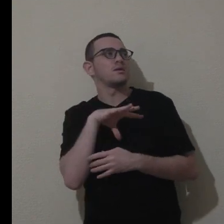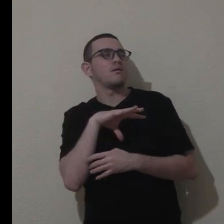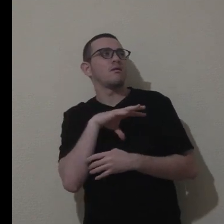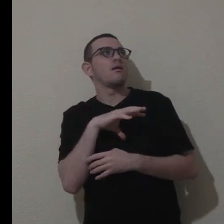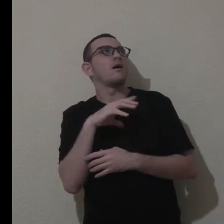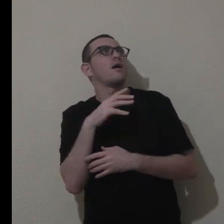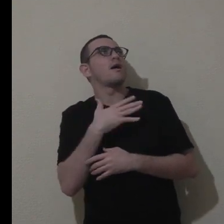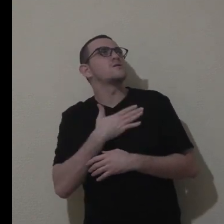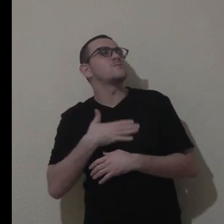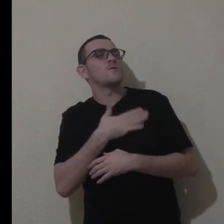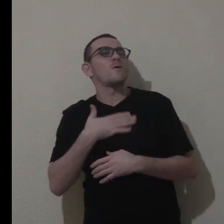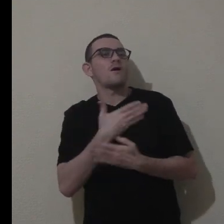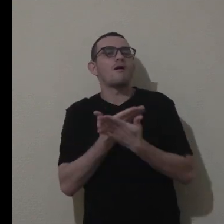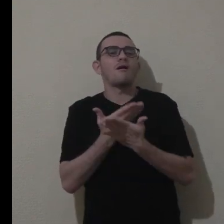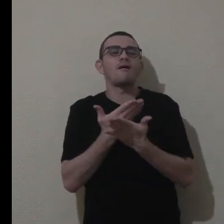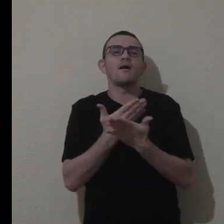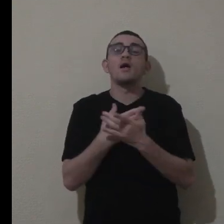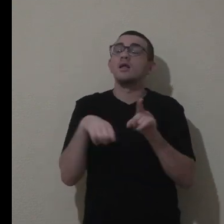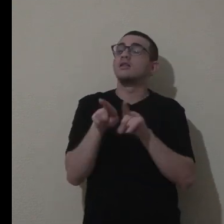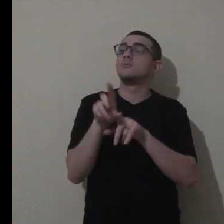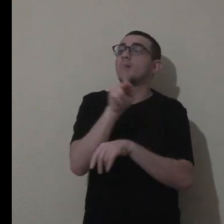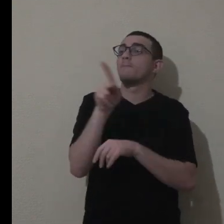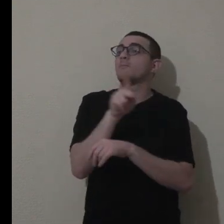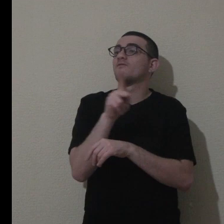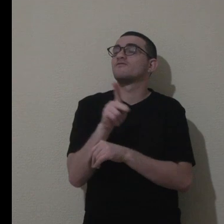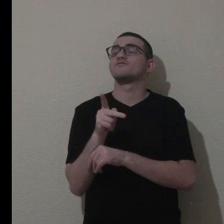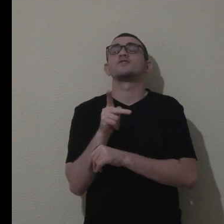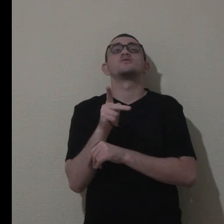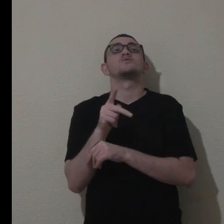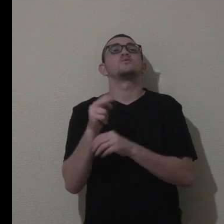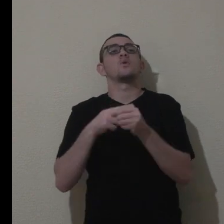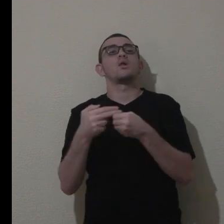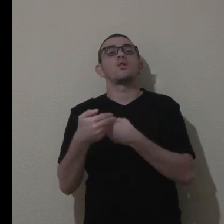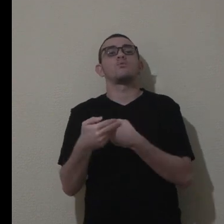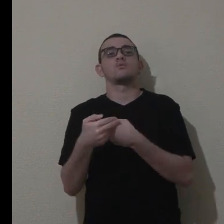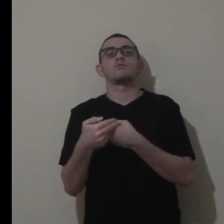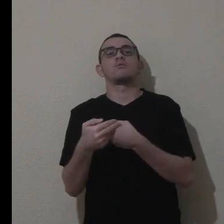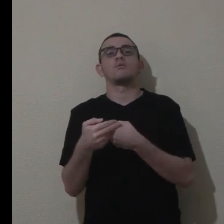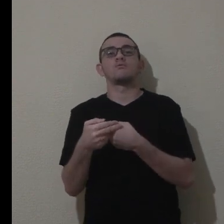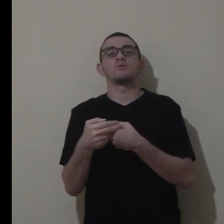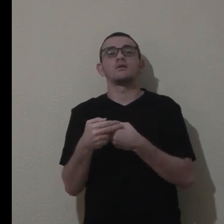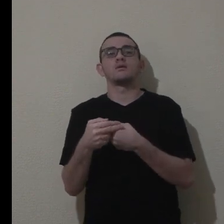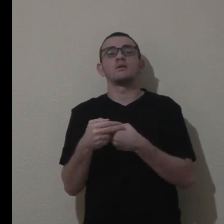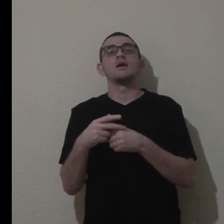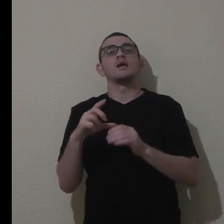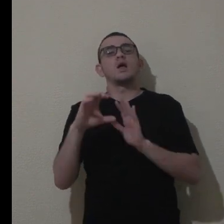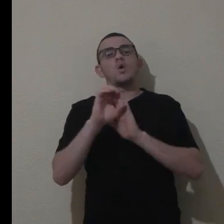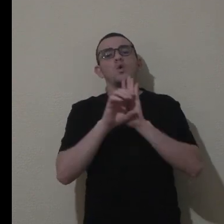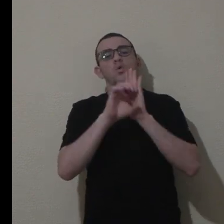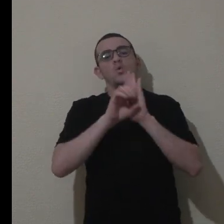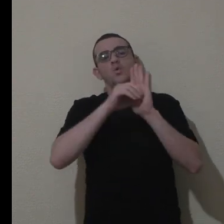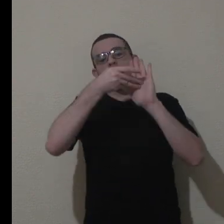aula. Ele, além de tudo, é o nosso professor titular do Departamento de Neuro, aqui da Unicamp. Tem